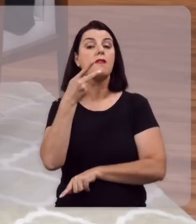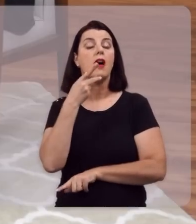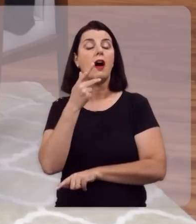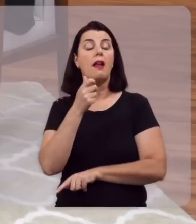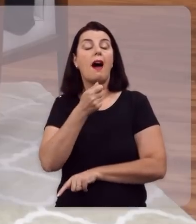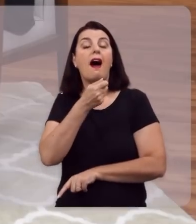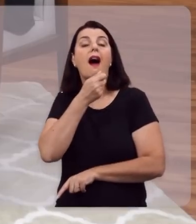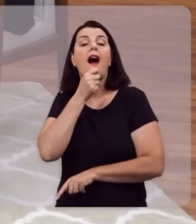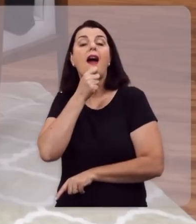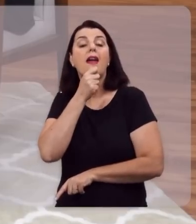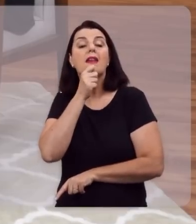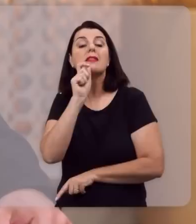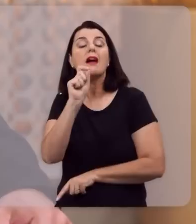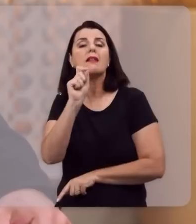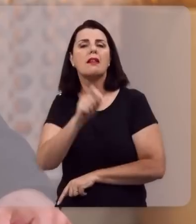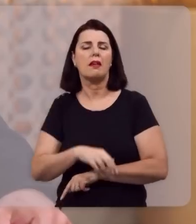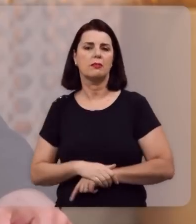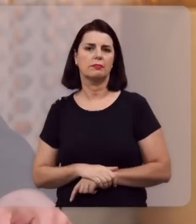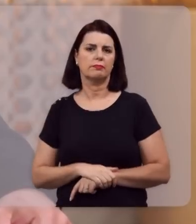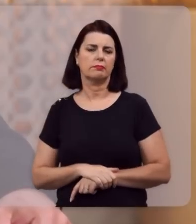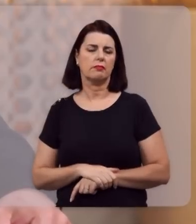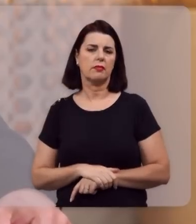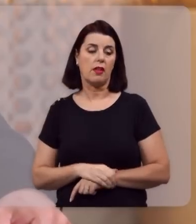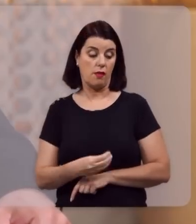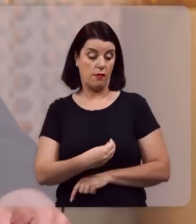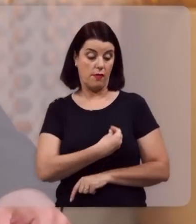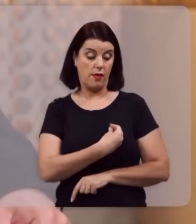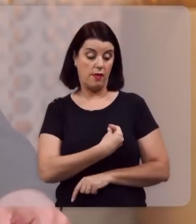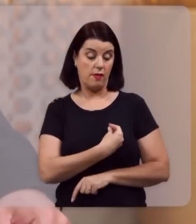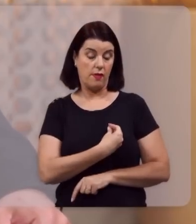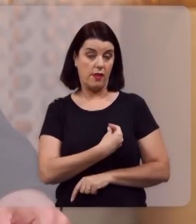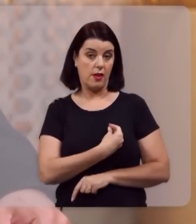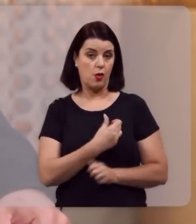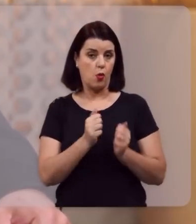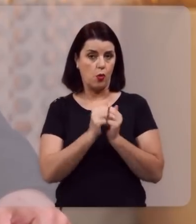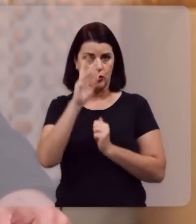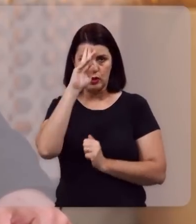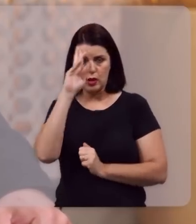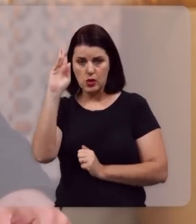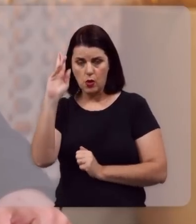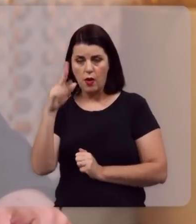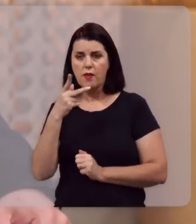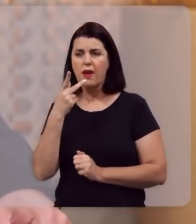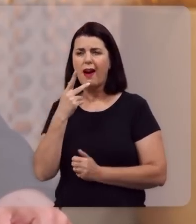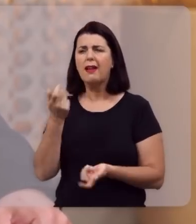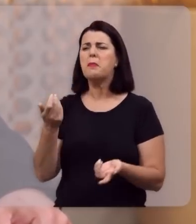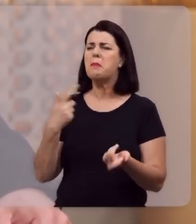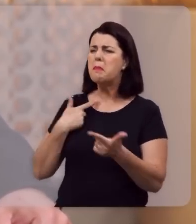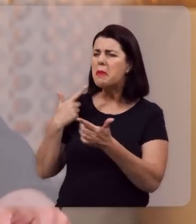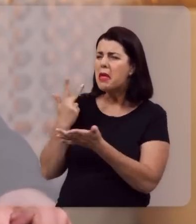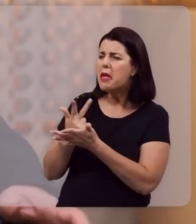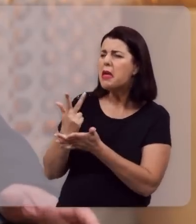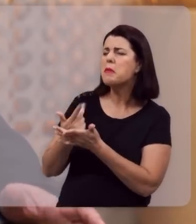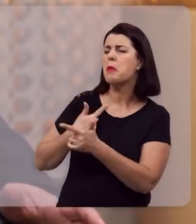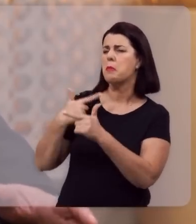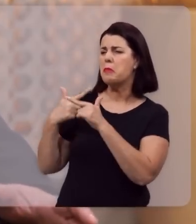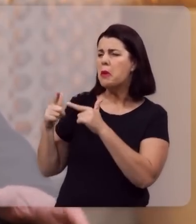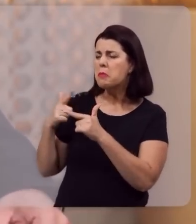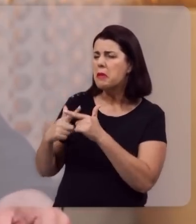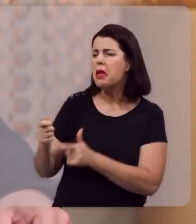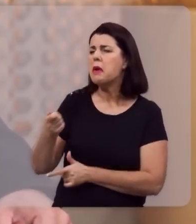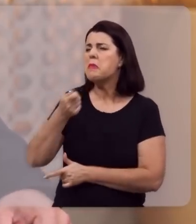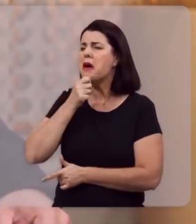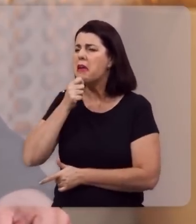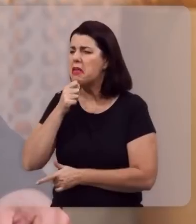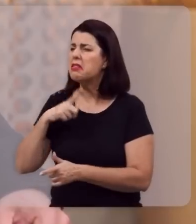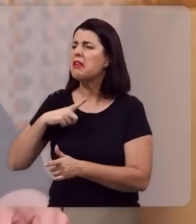ainda que. Então, viver com o Senhor é viver no ainda que. Ainda que eu ande pelo vale da sombra da morte, eu não temo, porque o Senhor